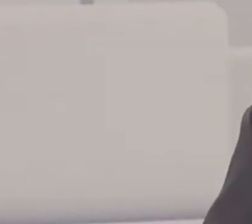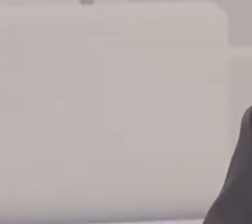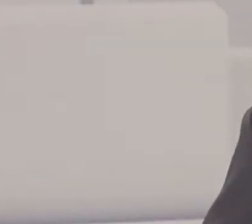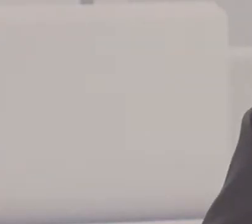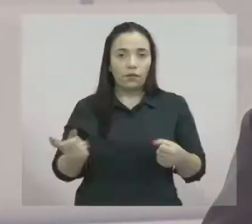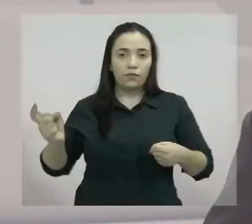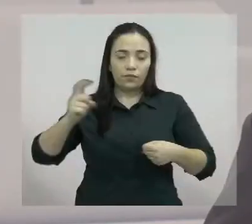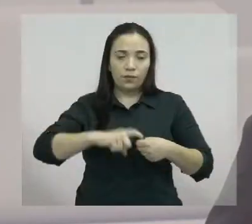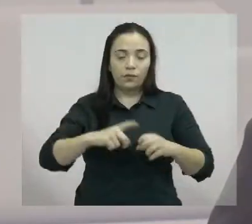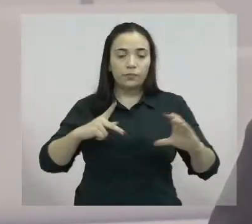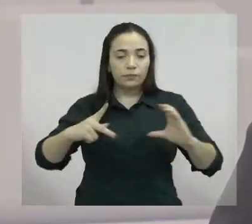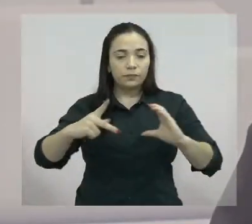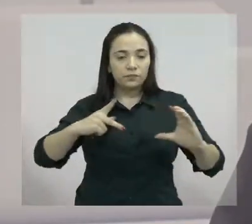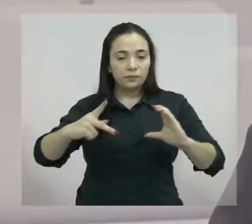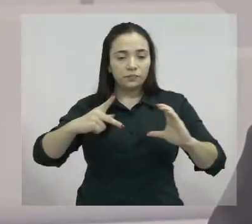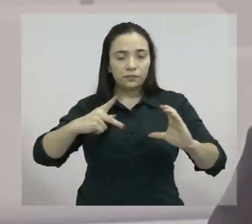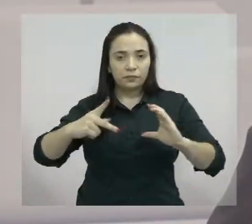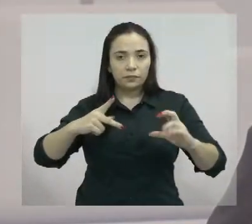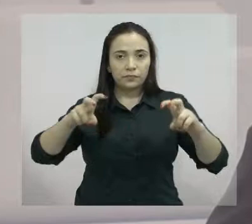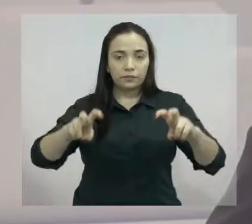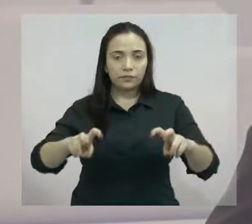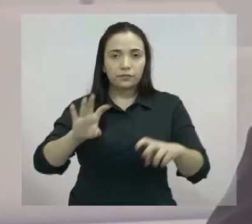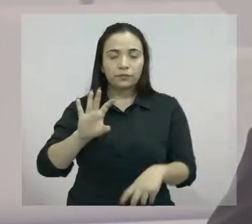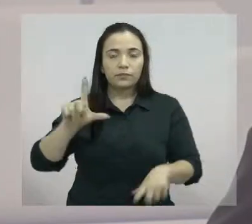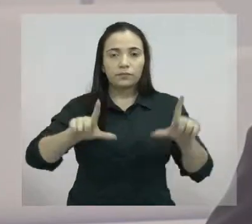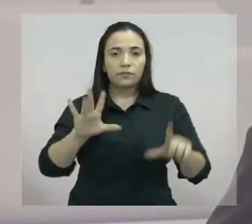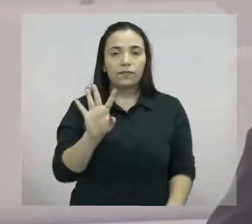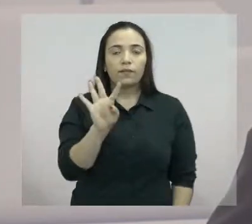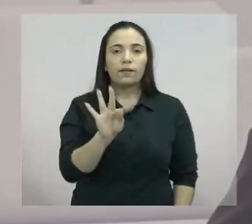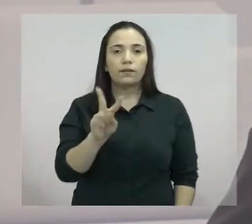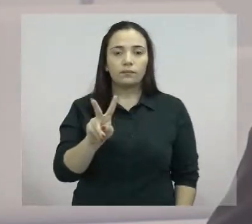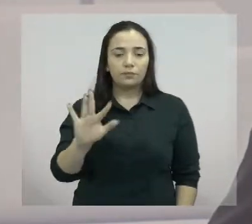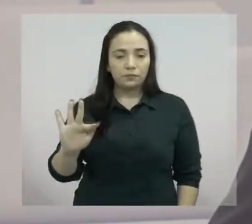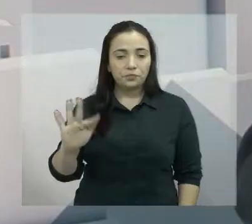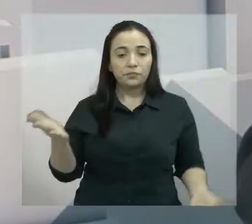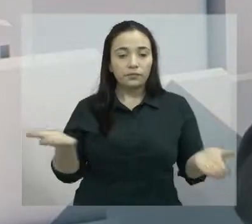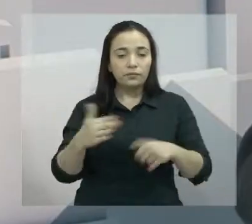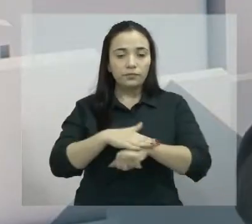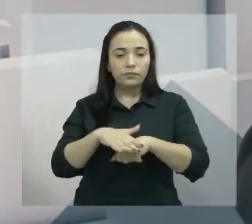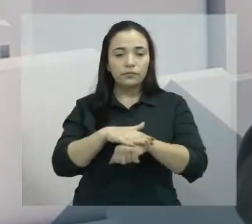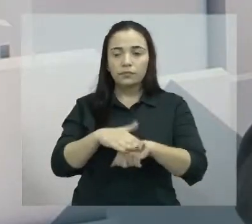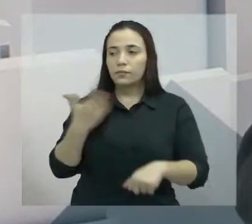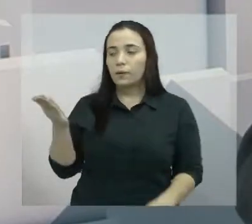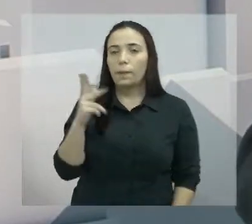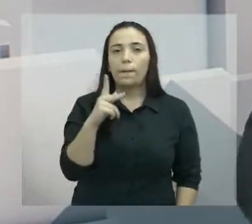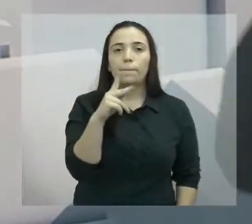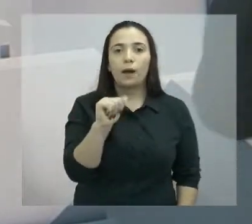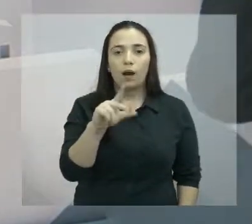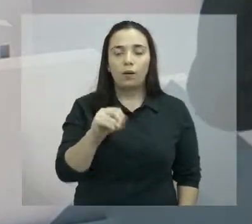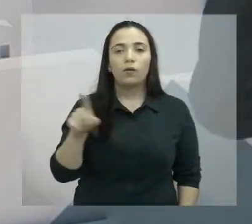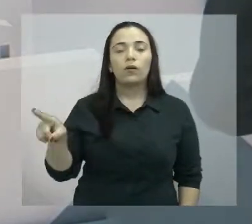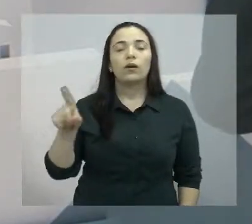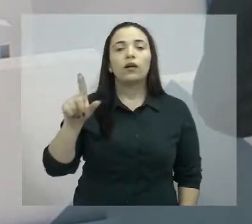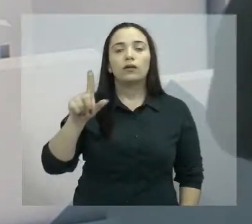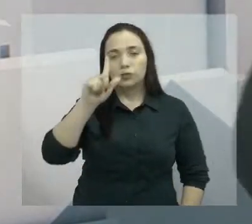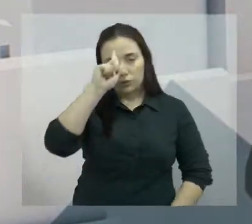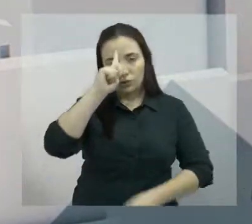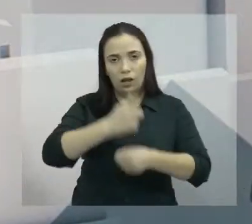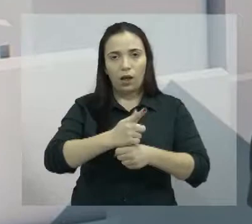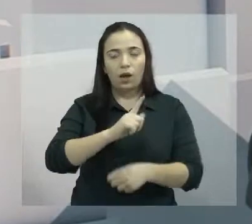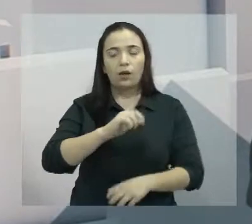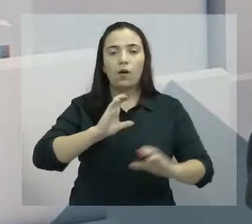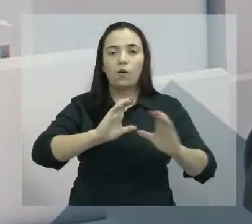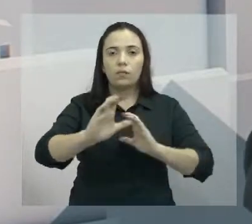Estamos de volta com o plenário da cidade pela TV Fortaleza. Eu converso com Paulo Ernesto Serpa, que é gerente de comunicação